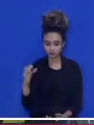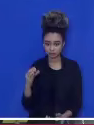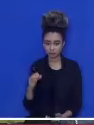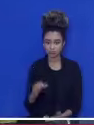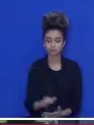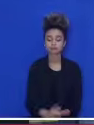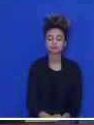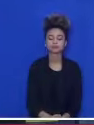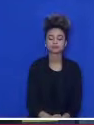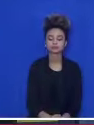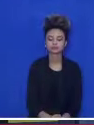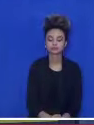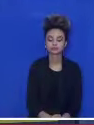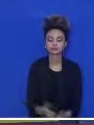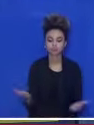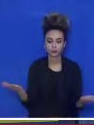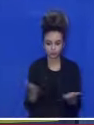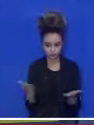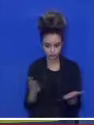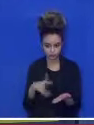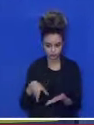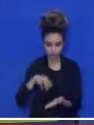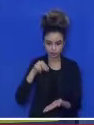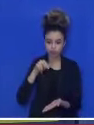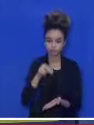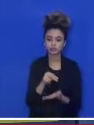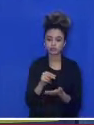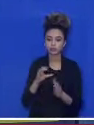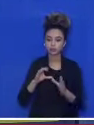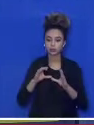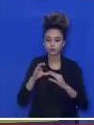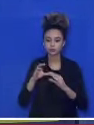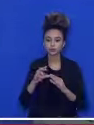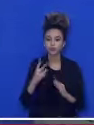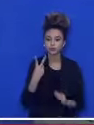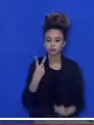R$ 35.086,44. Hoje estamos realizando o sorteio do concurso